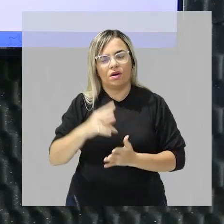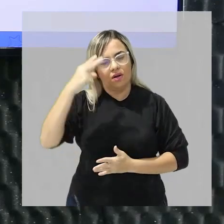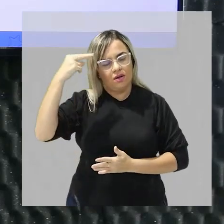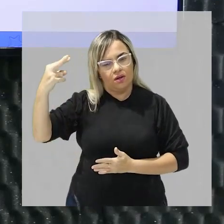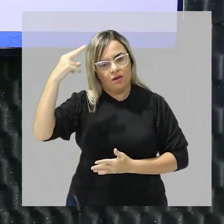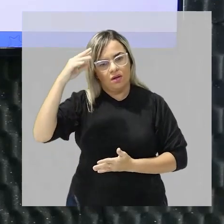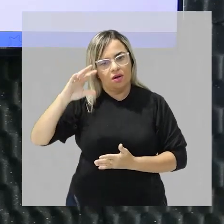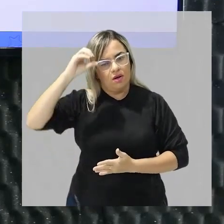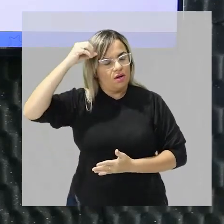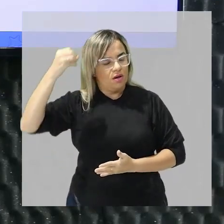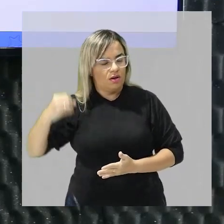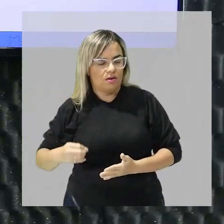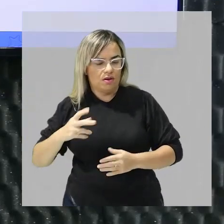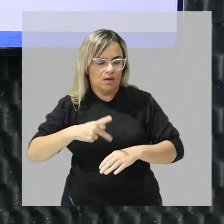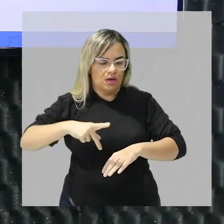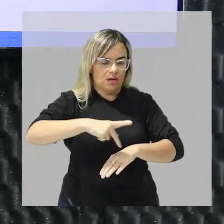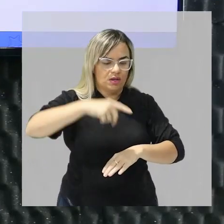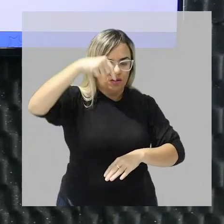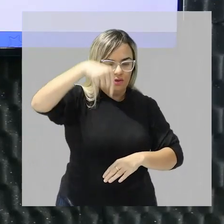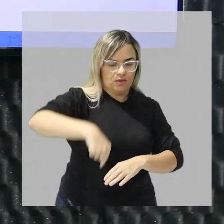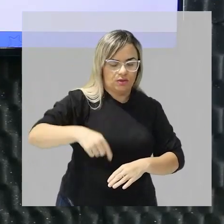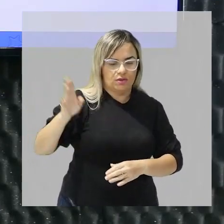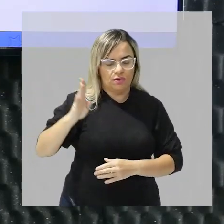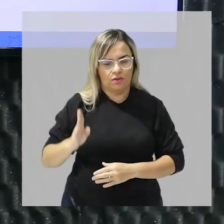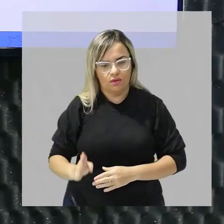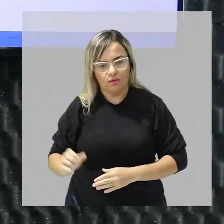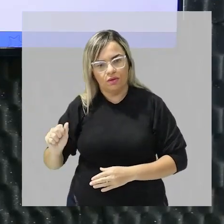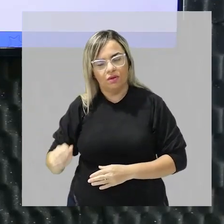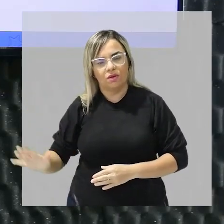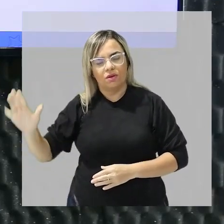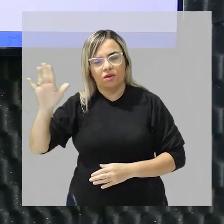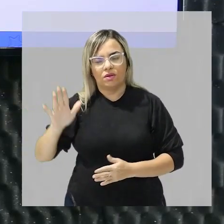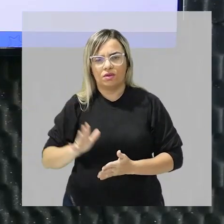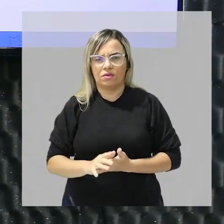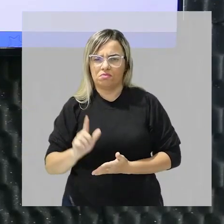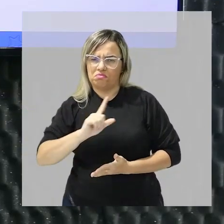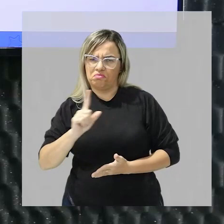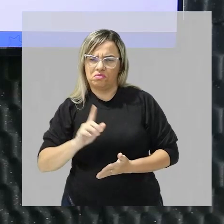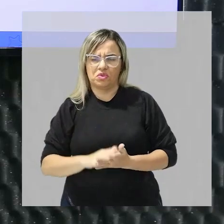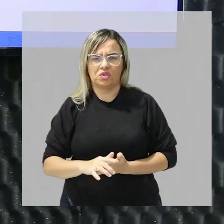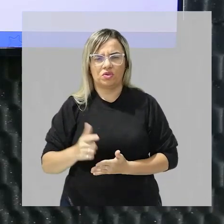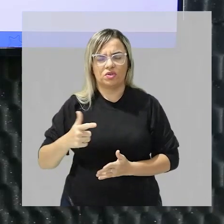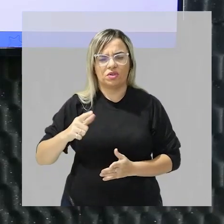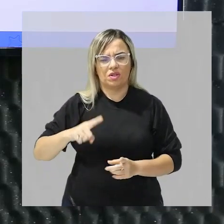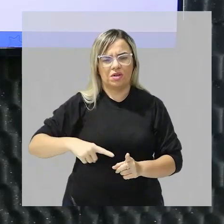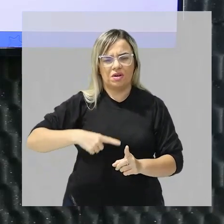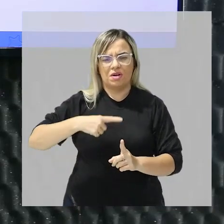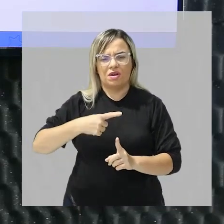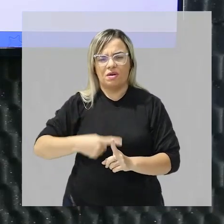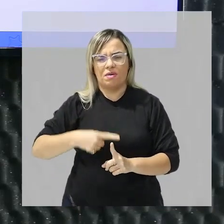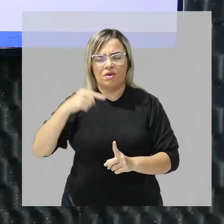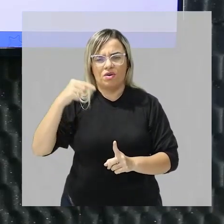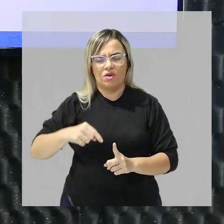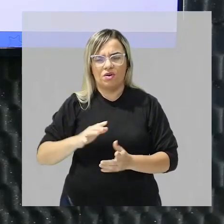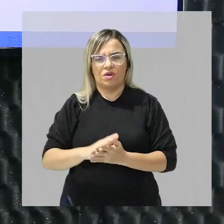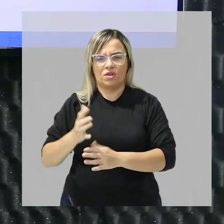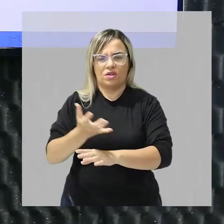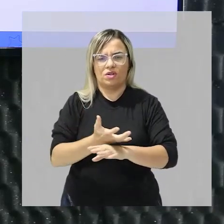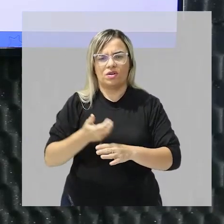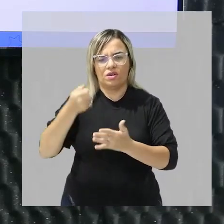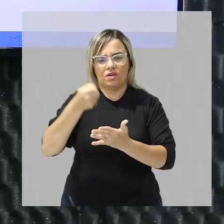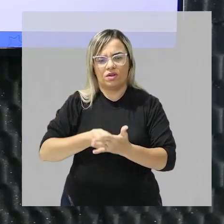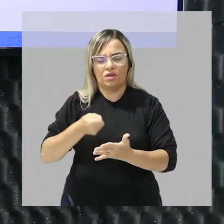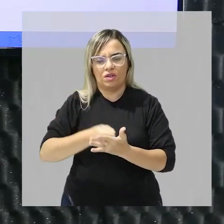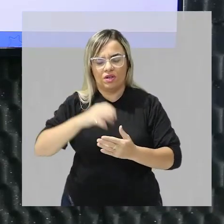africana e afro-brasileira. Então, não tem a soma de disciplinas obrigatórias. O que tem é a inserção de conteúdos,